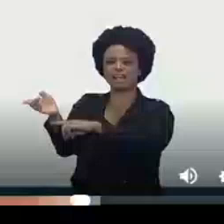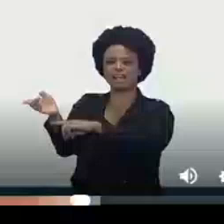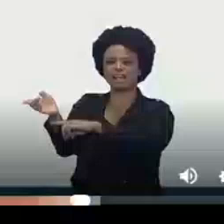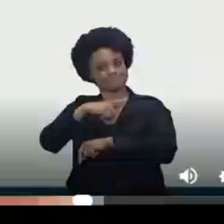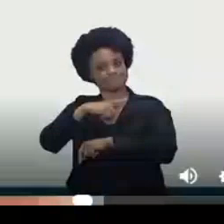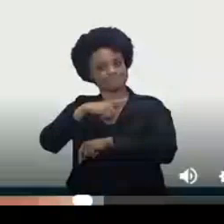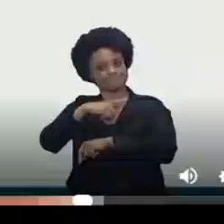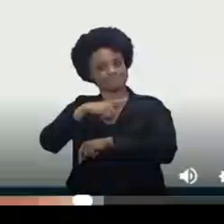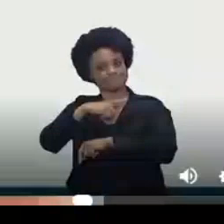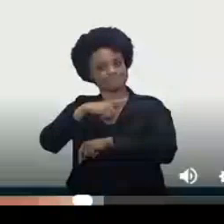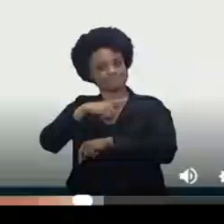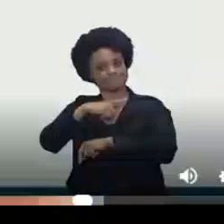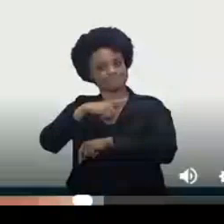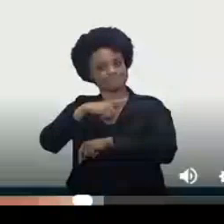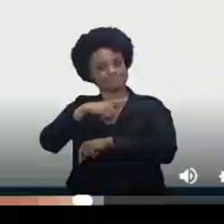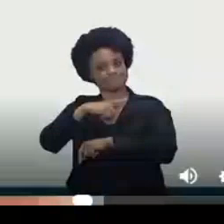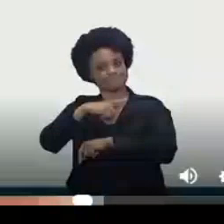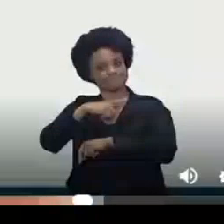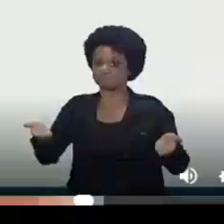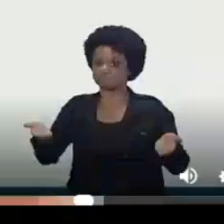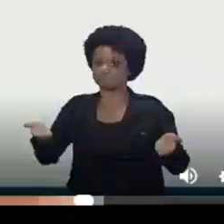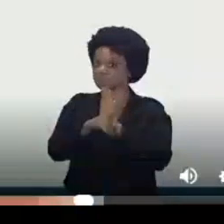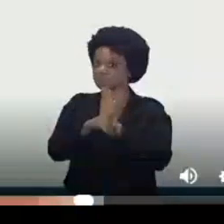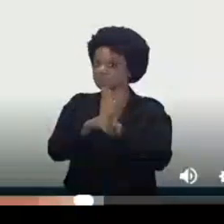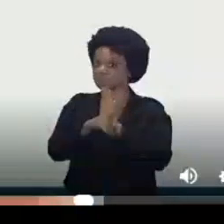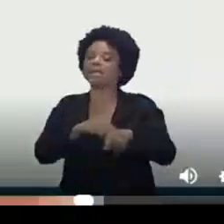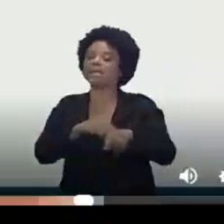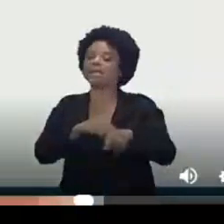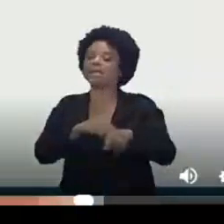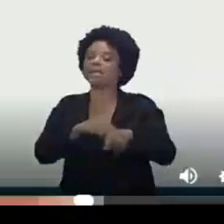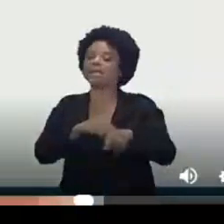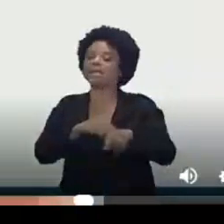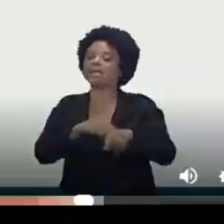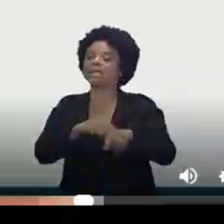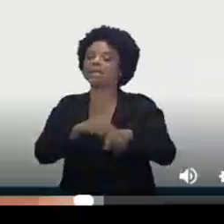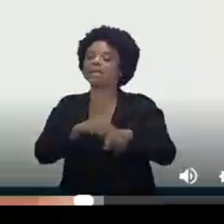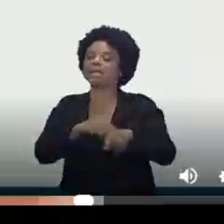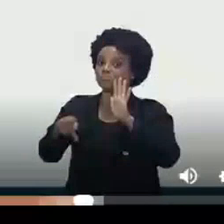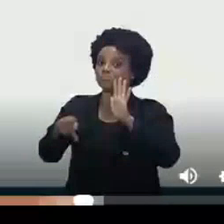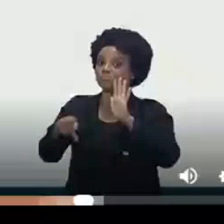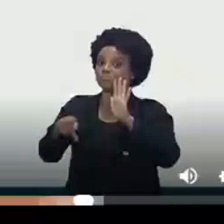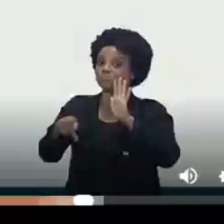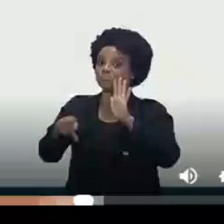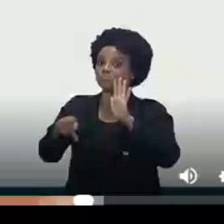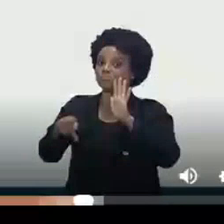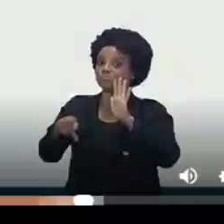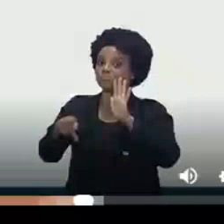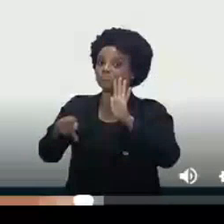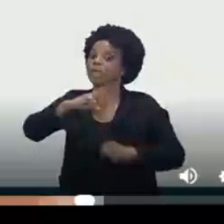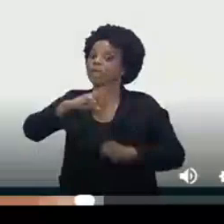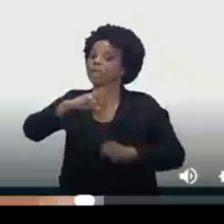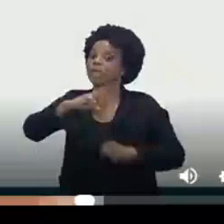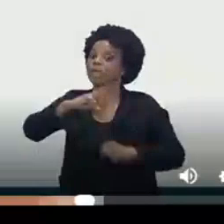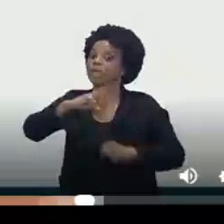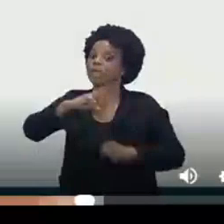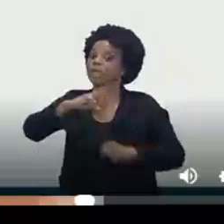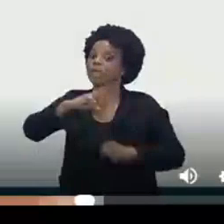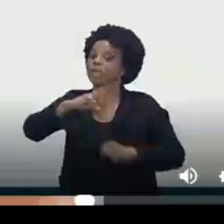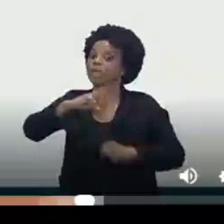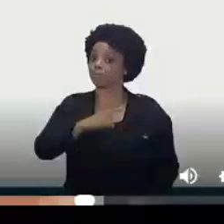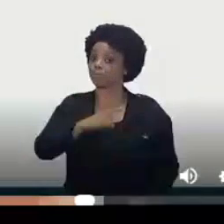para uma função horária da aceleração, o que nós temos? Lembre-se, ST, né? A